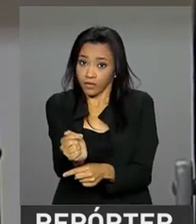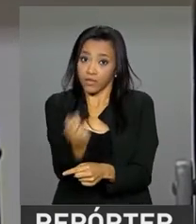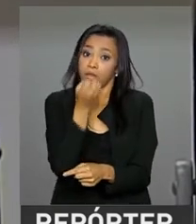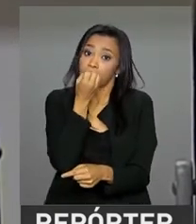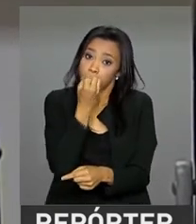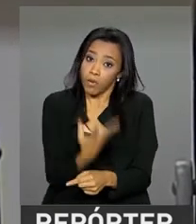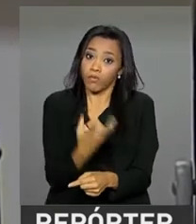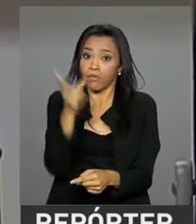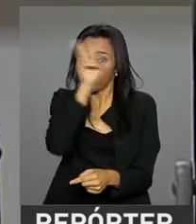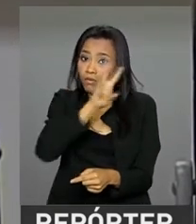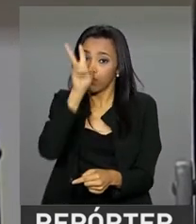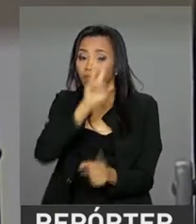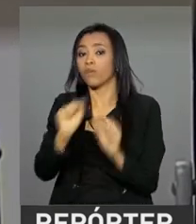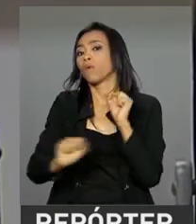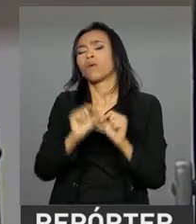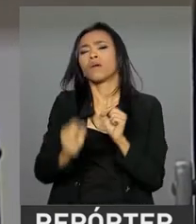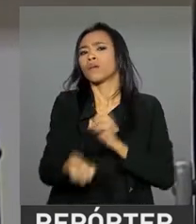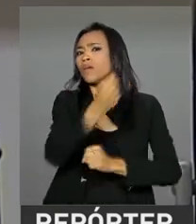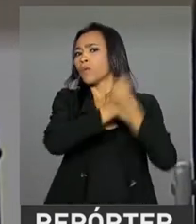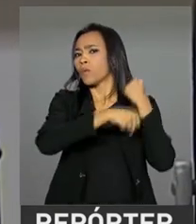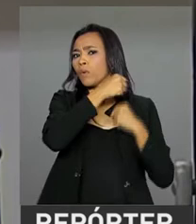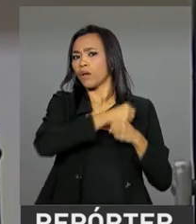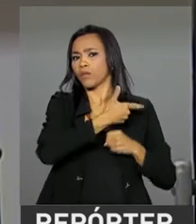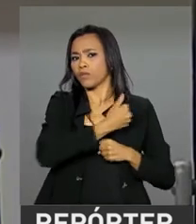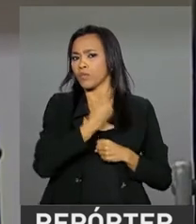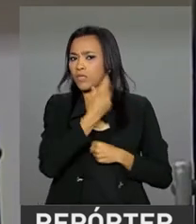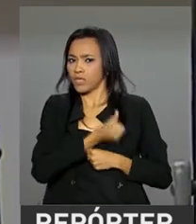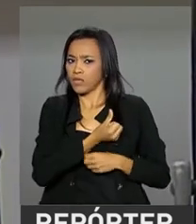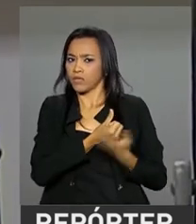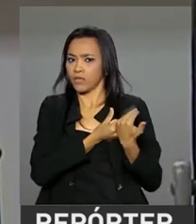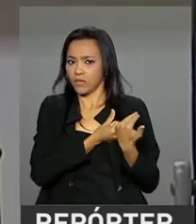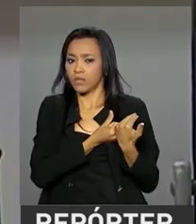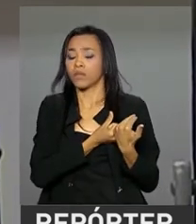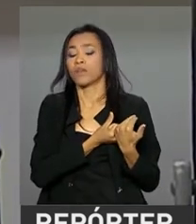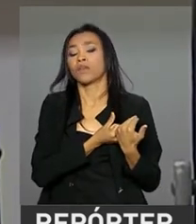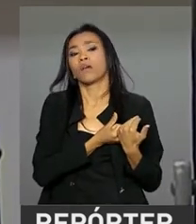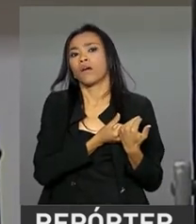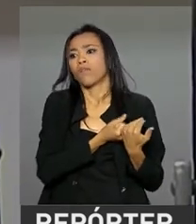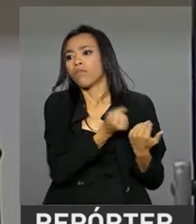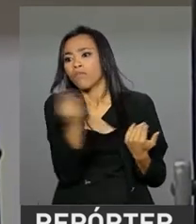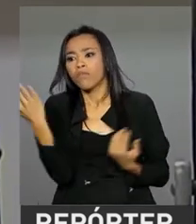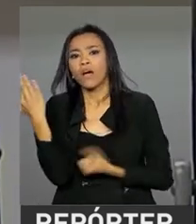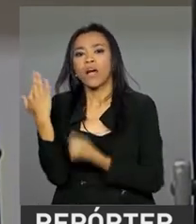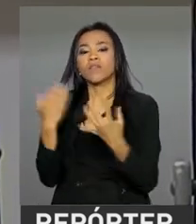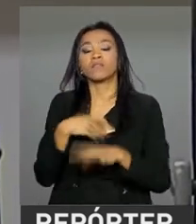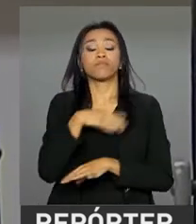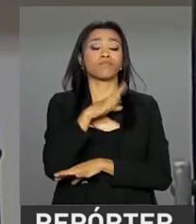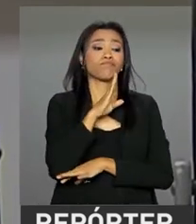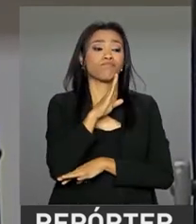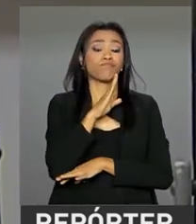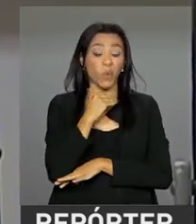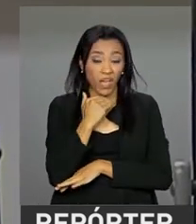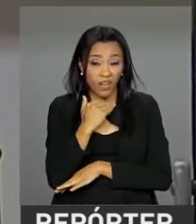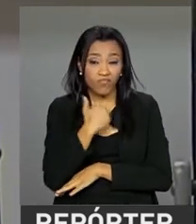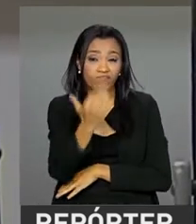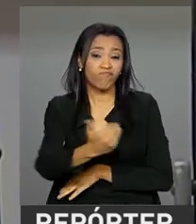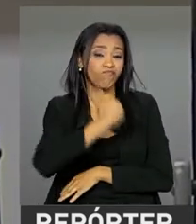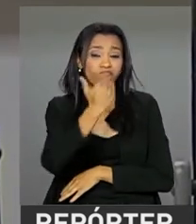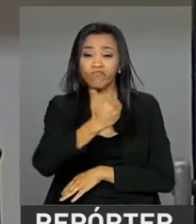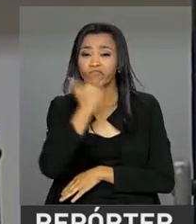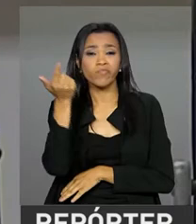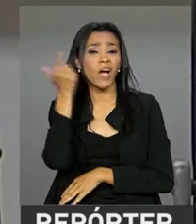bom notar que no ano de 2016 apesar de muitos estarem céticos sobre o cumprimento dessa meta